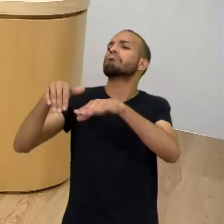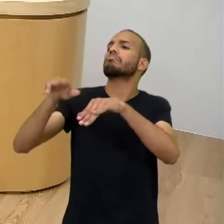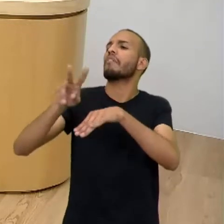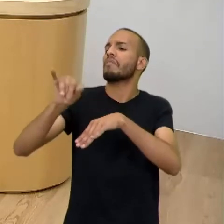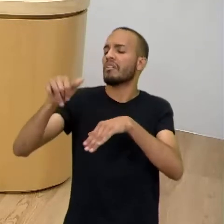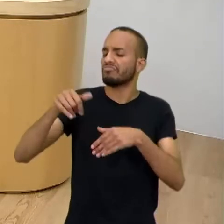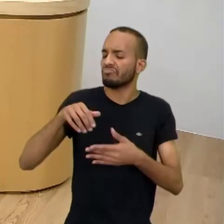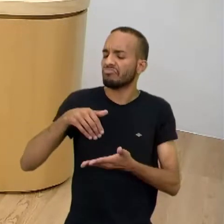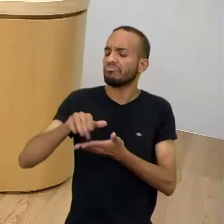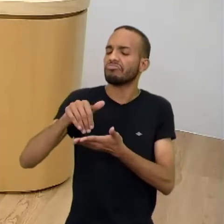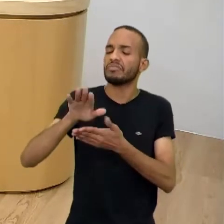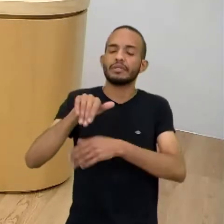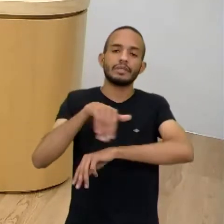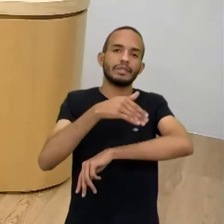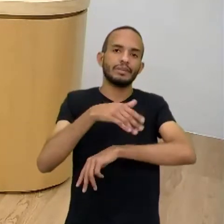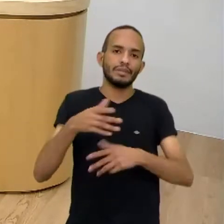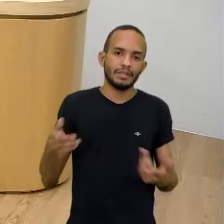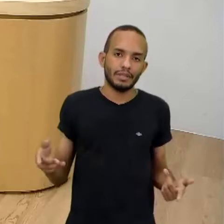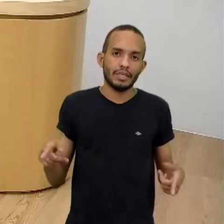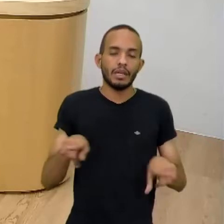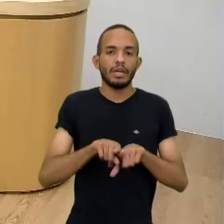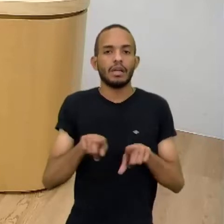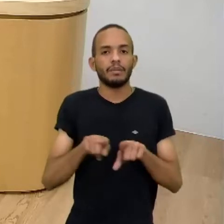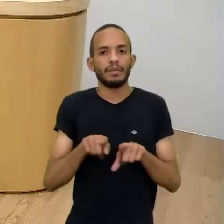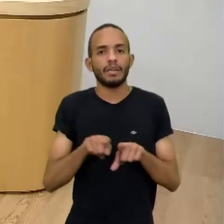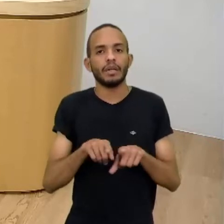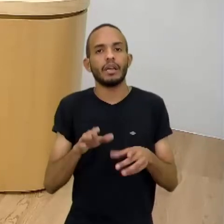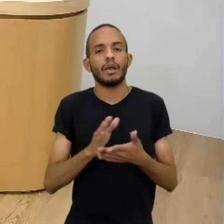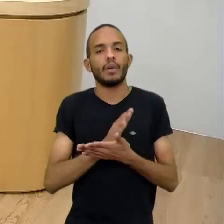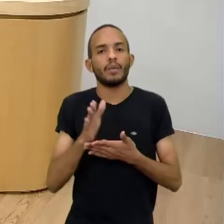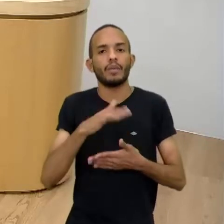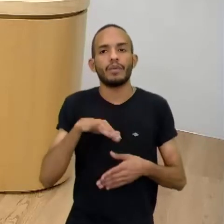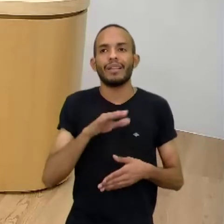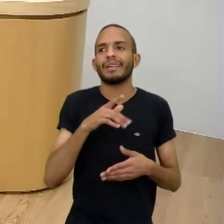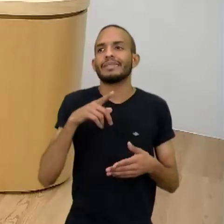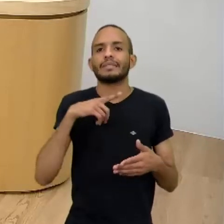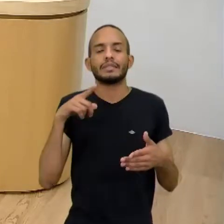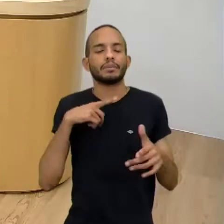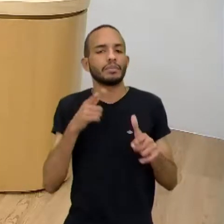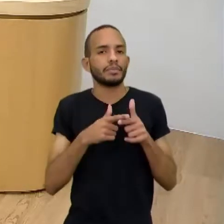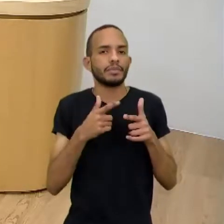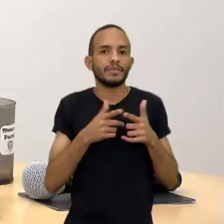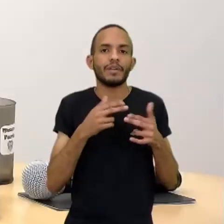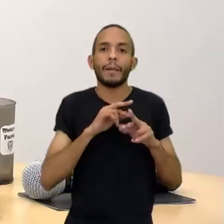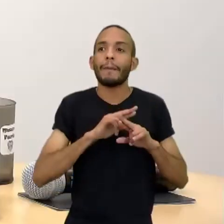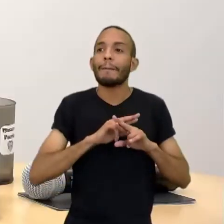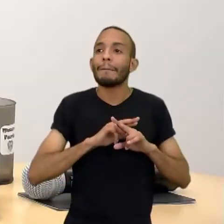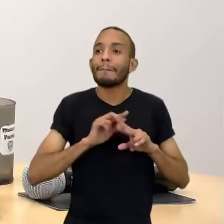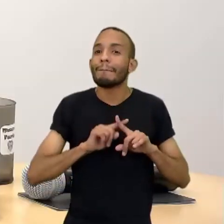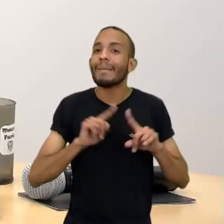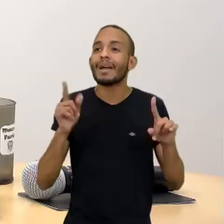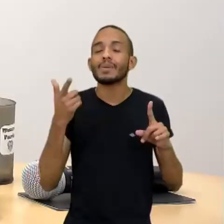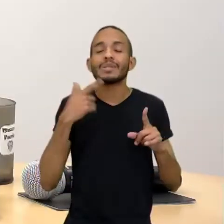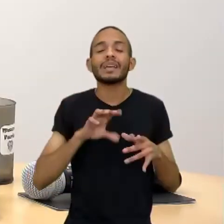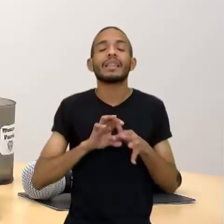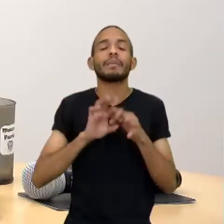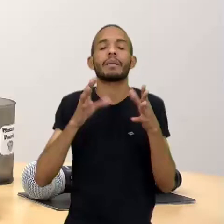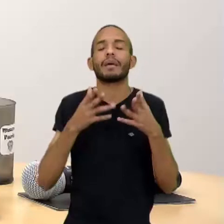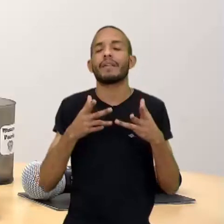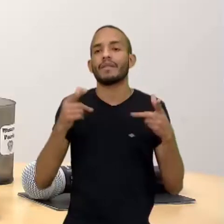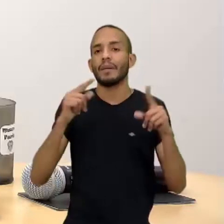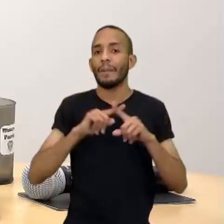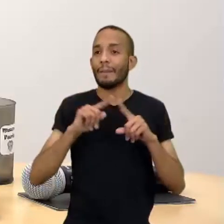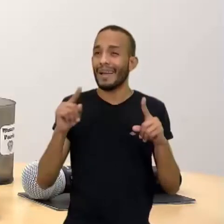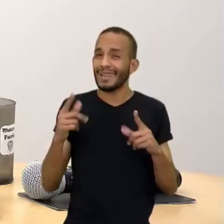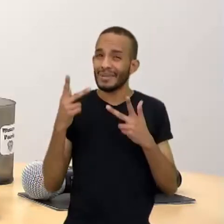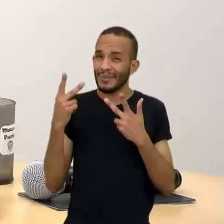assim, tem uns que estavam se libertando de uma tragédia, tinha outros que estavam saindo de um lugar que estava estável, mas, assim, ganhar a liberdade é uma coisa maravilhosa, mas ganhar a liberdade